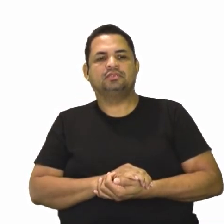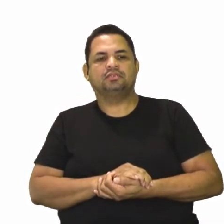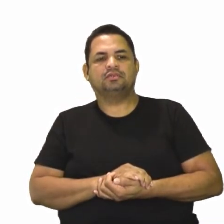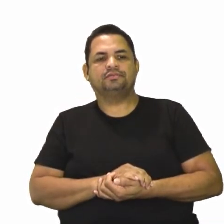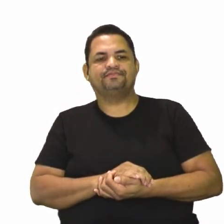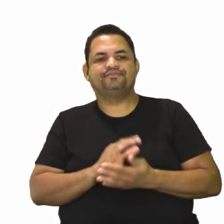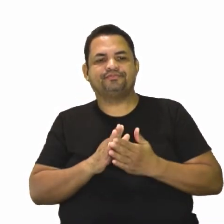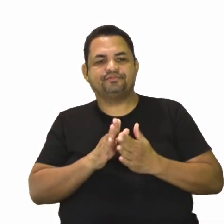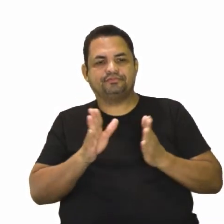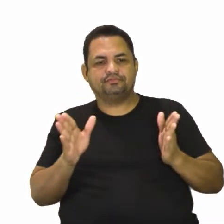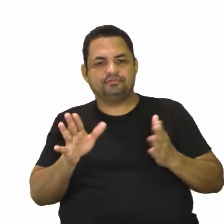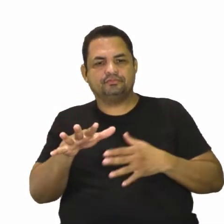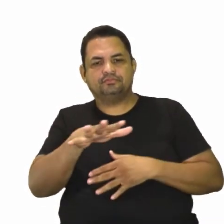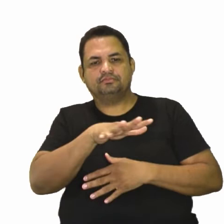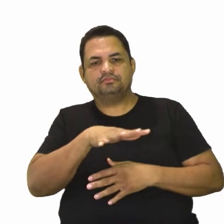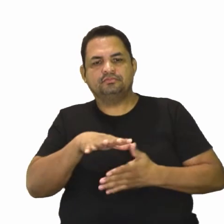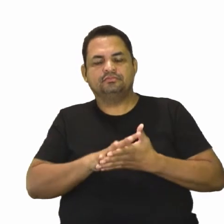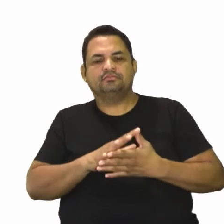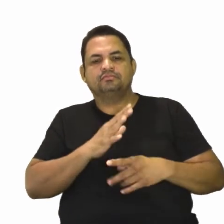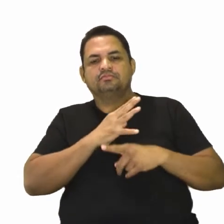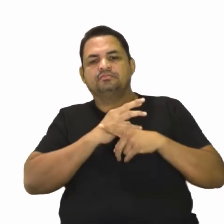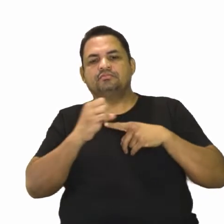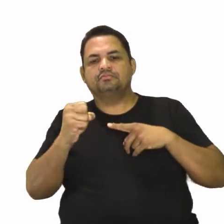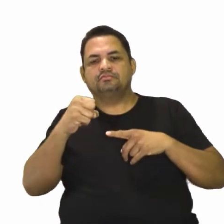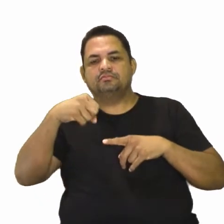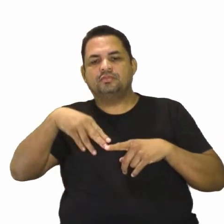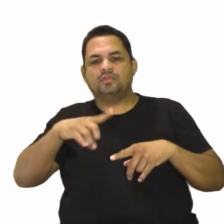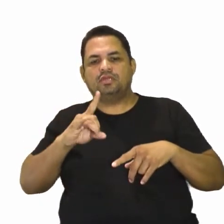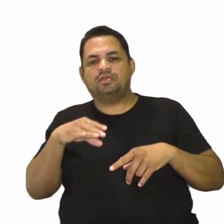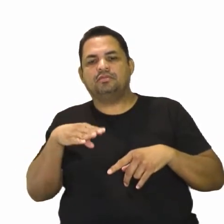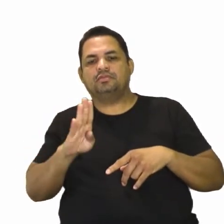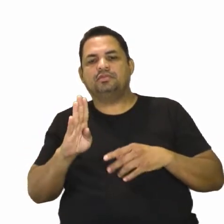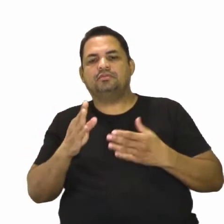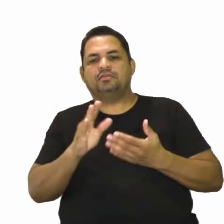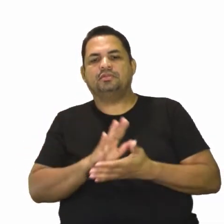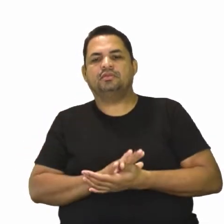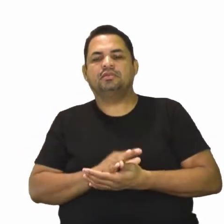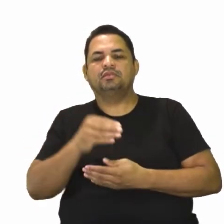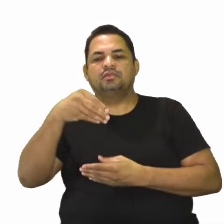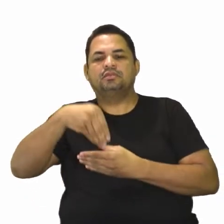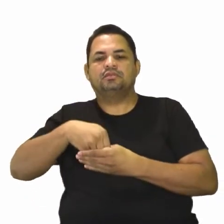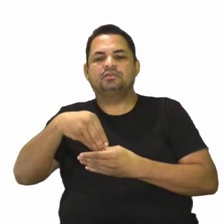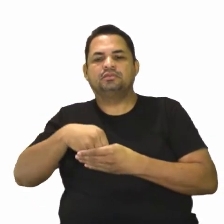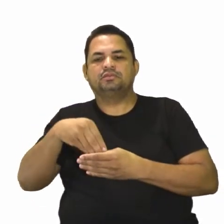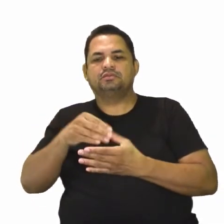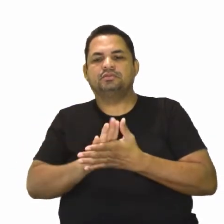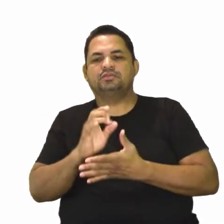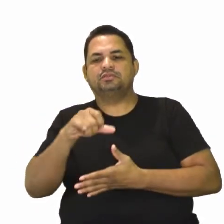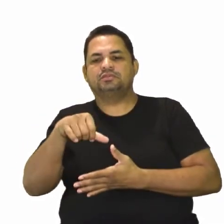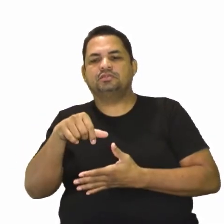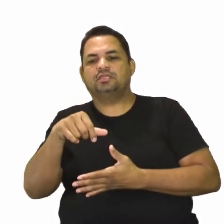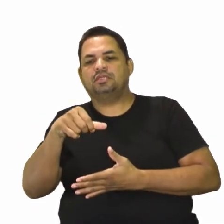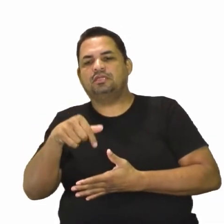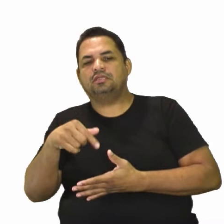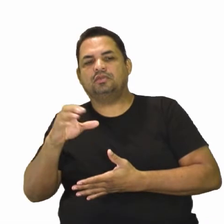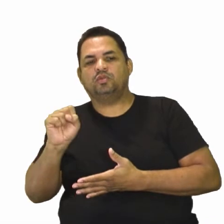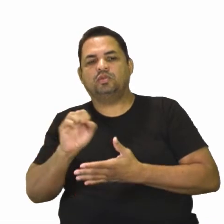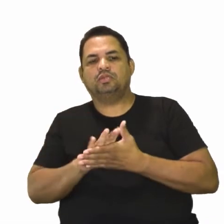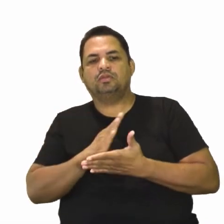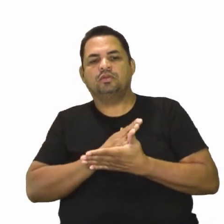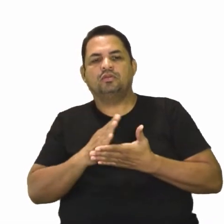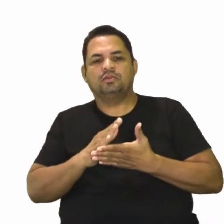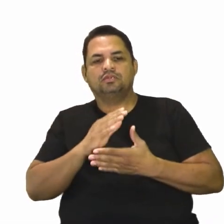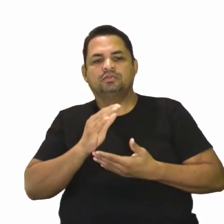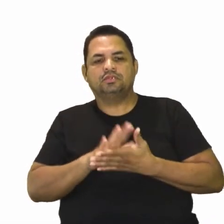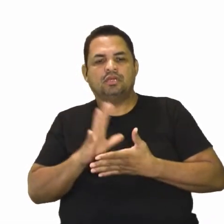O Brasil abriu espaço para a vitória do MDB nas eleições de 1978.